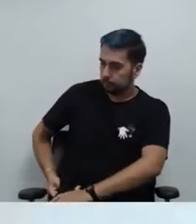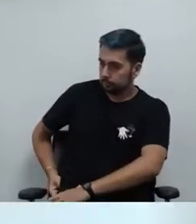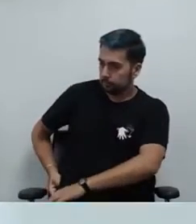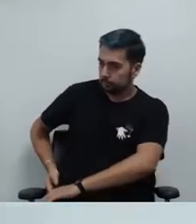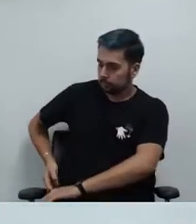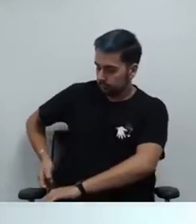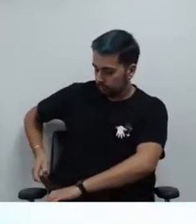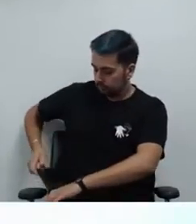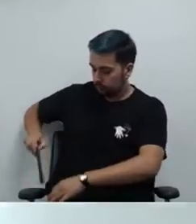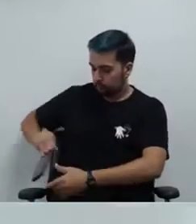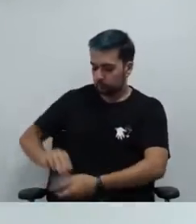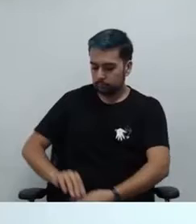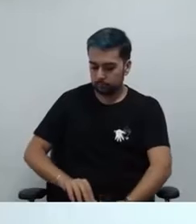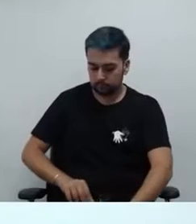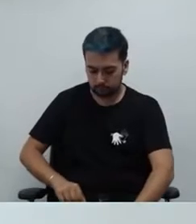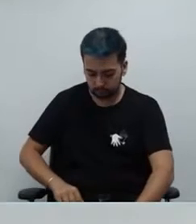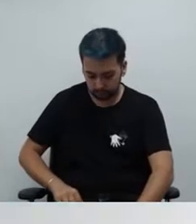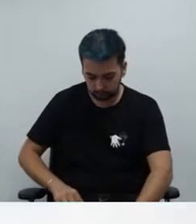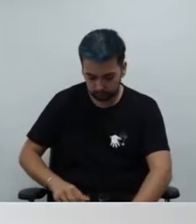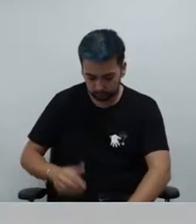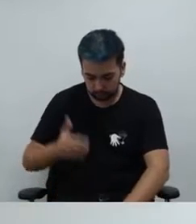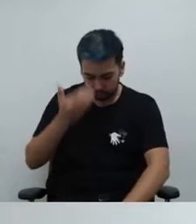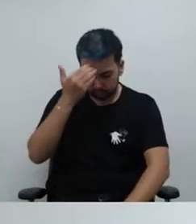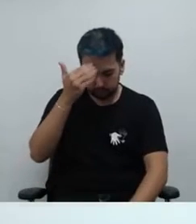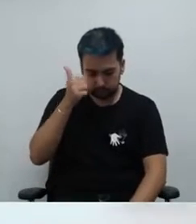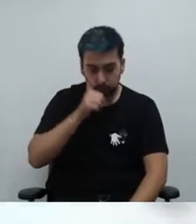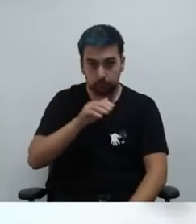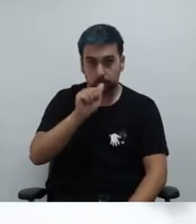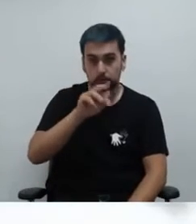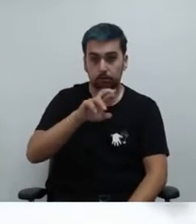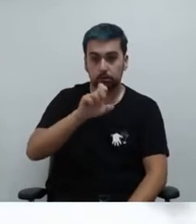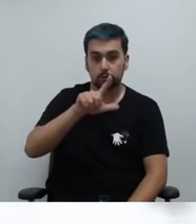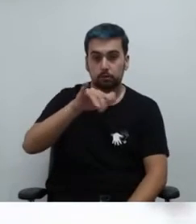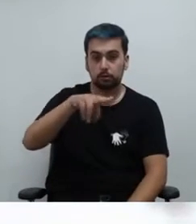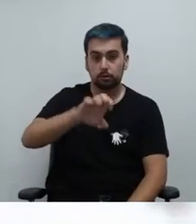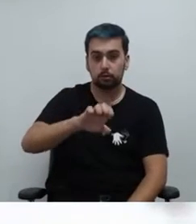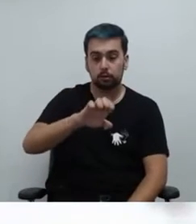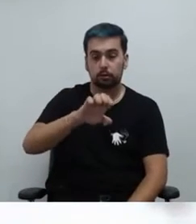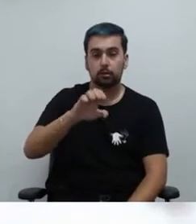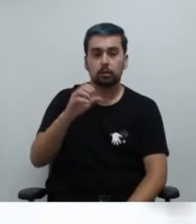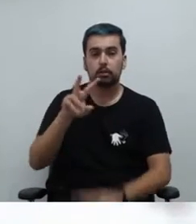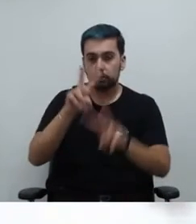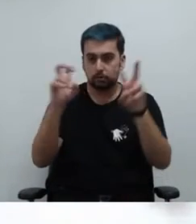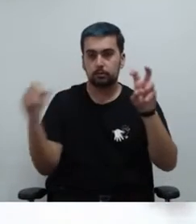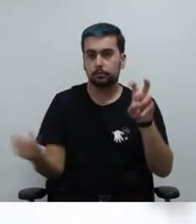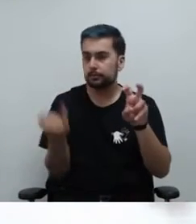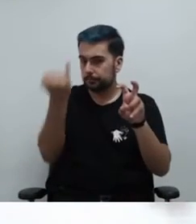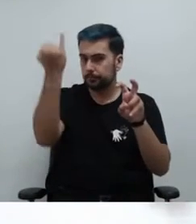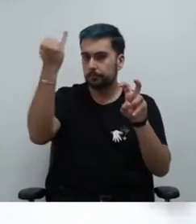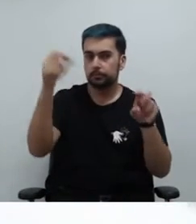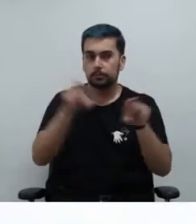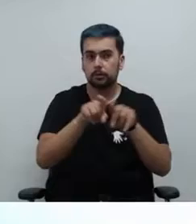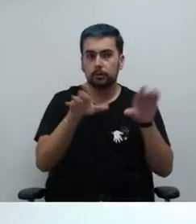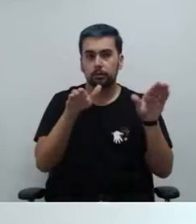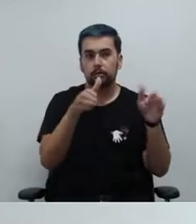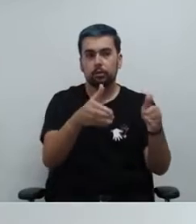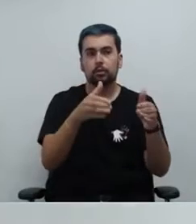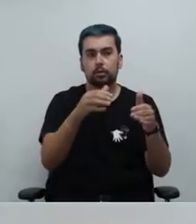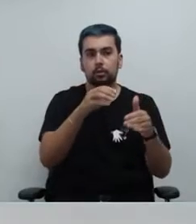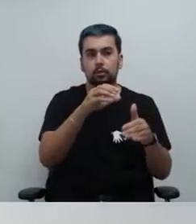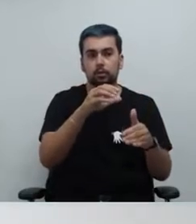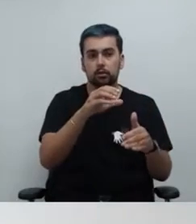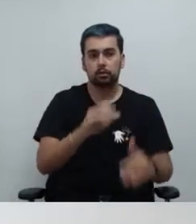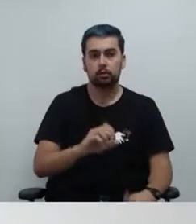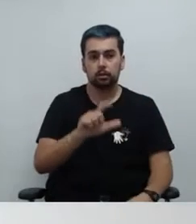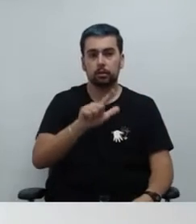Muito obrigado, Caroline. Traz aqui um tema super importante que volta à pauta desse colegiado. De fato,